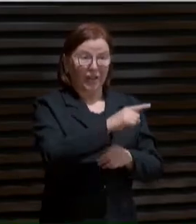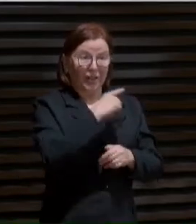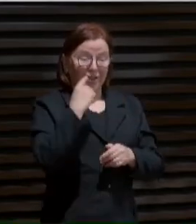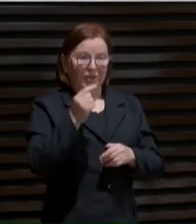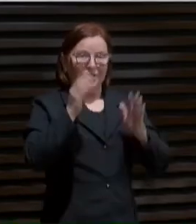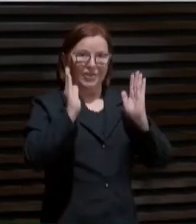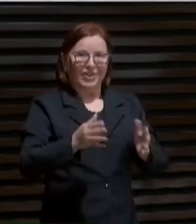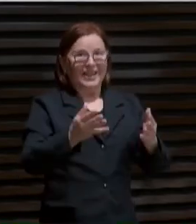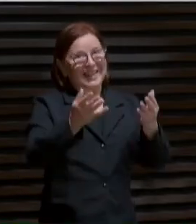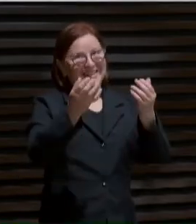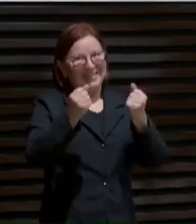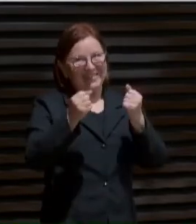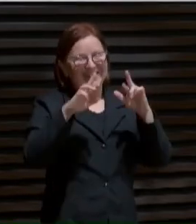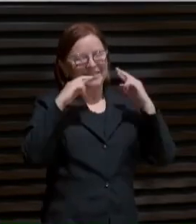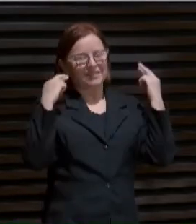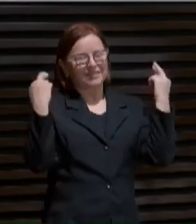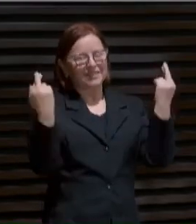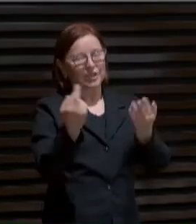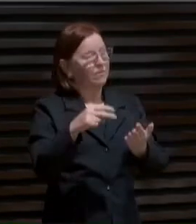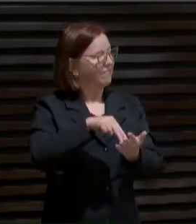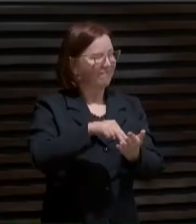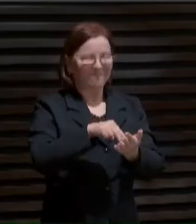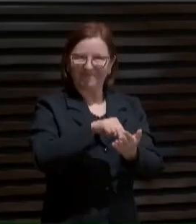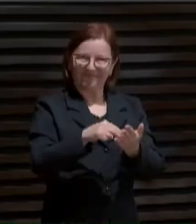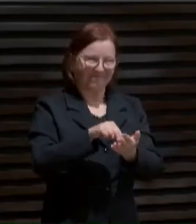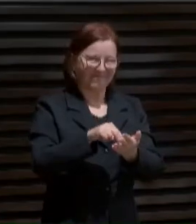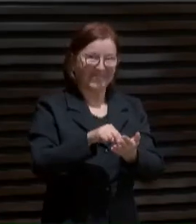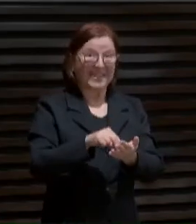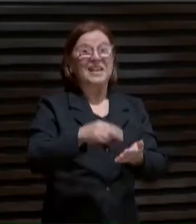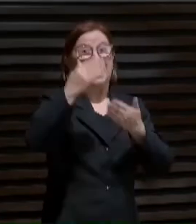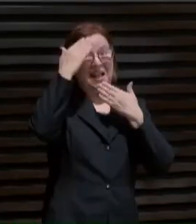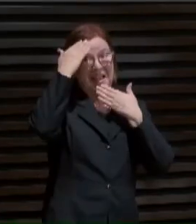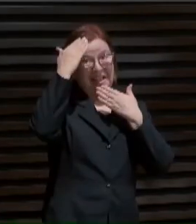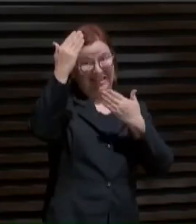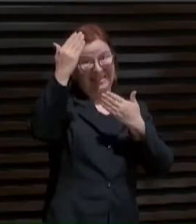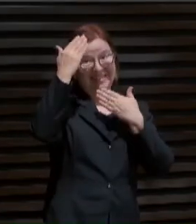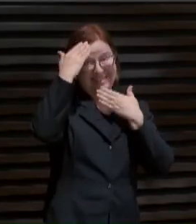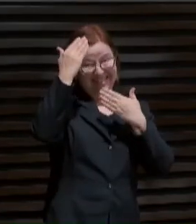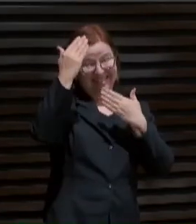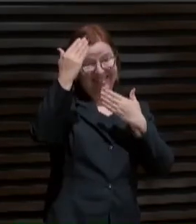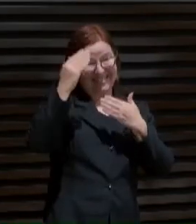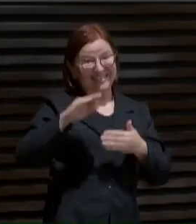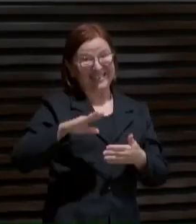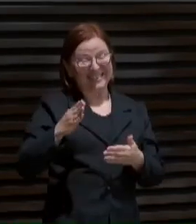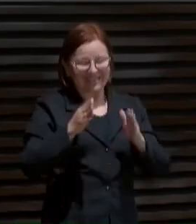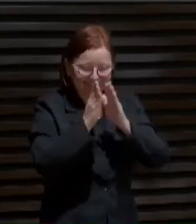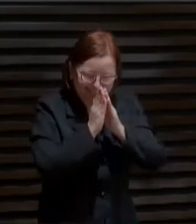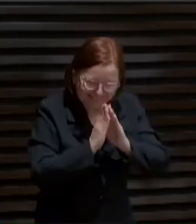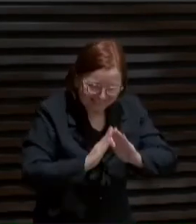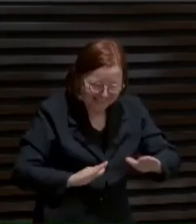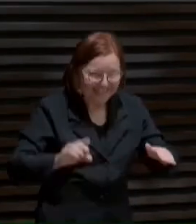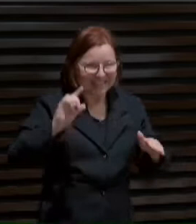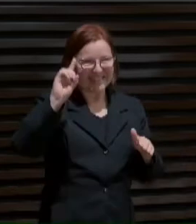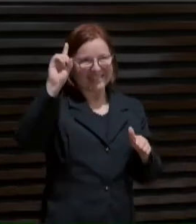recebendo um reino inabalável sejamos agradecidos E assim adoremos